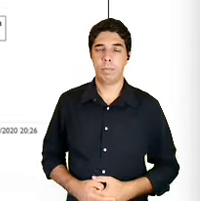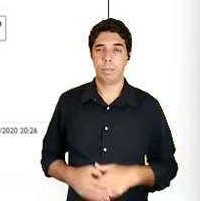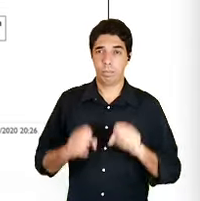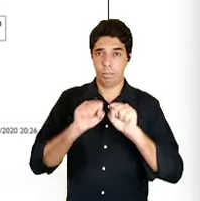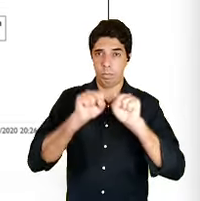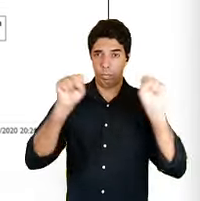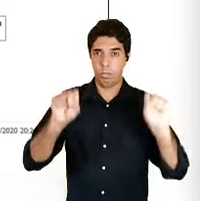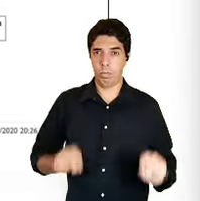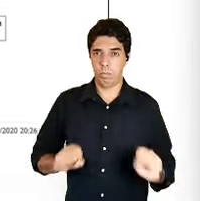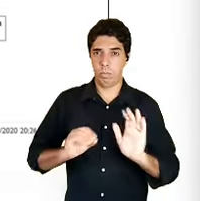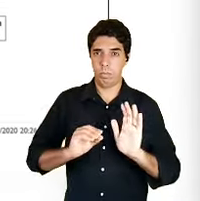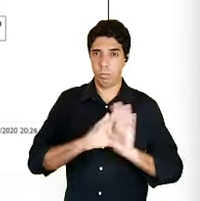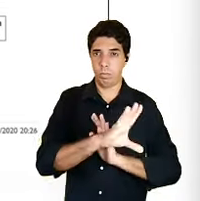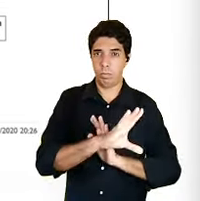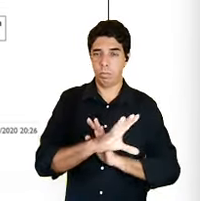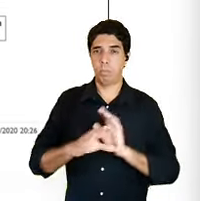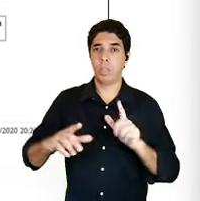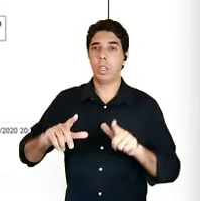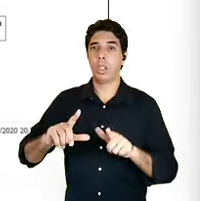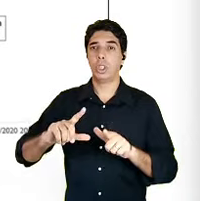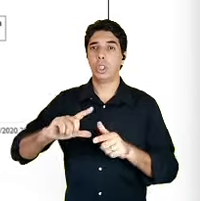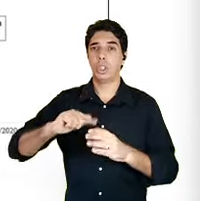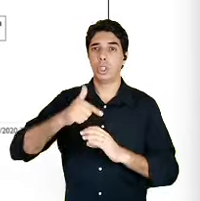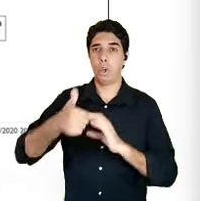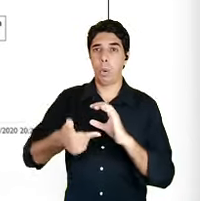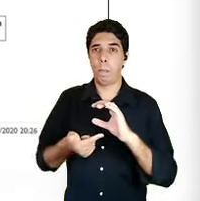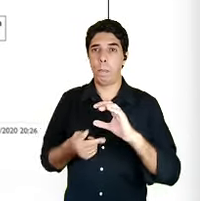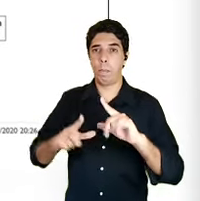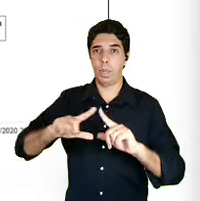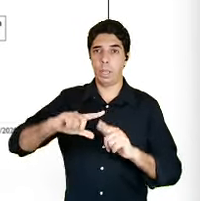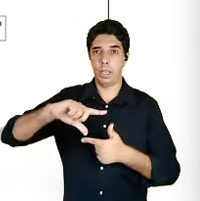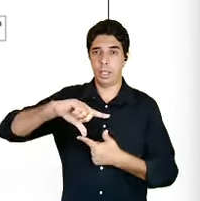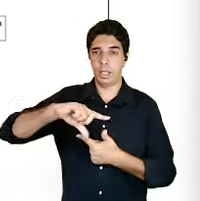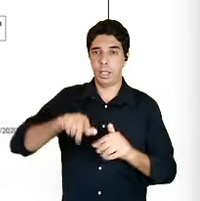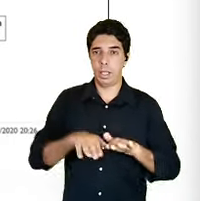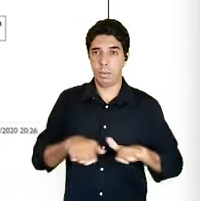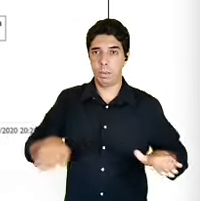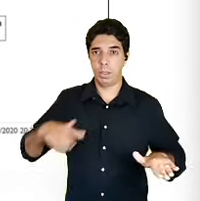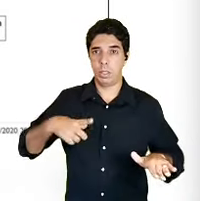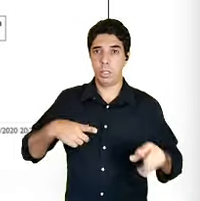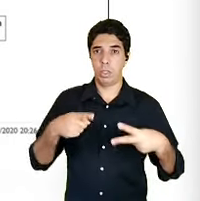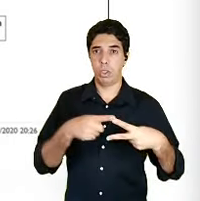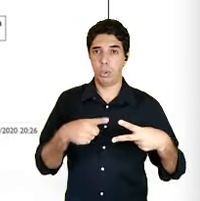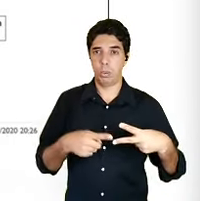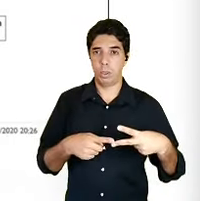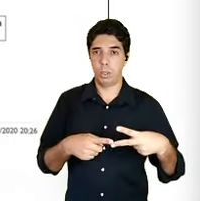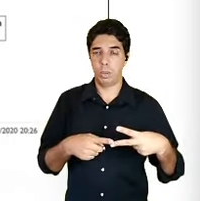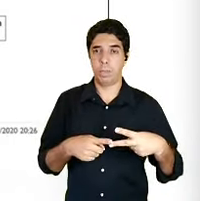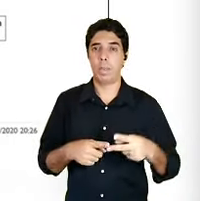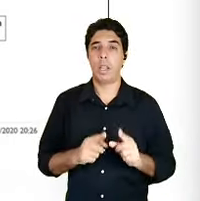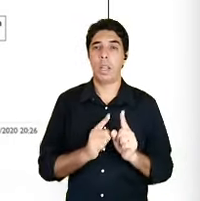No sistema de projeções geométricas planas, nós podemos dividir ele em dois sistemas principais: as